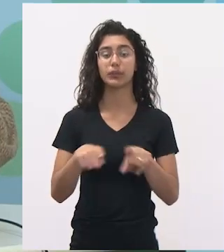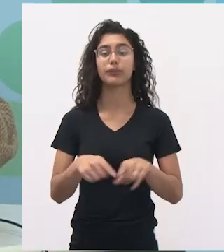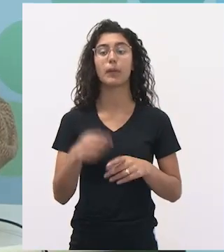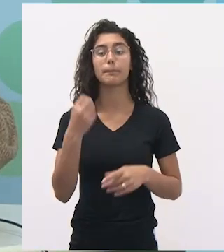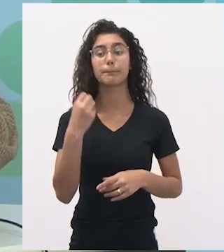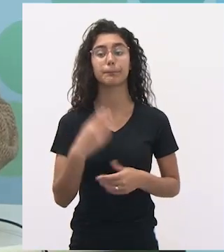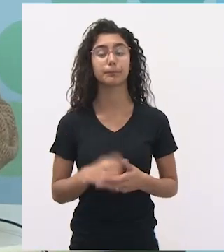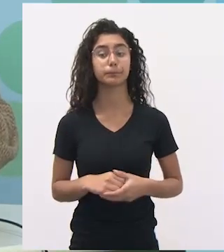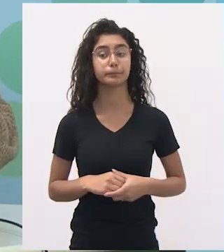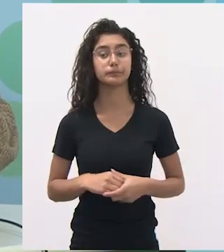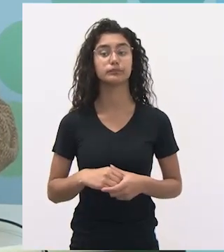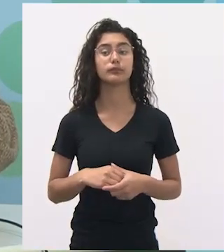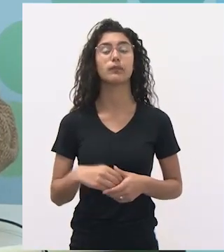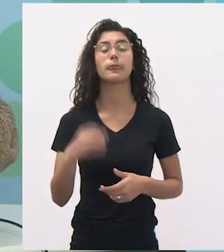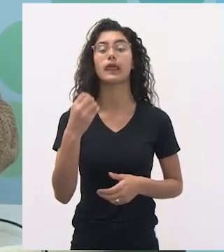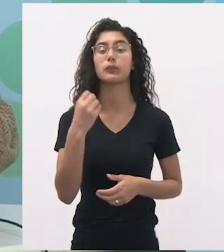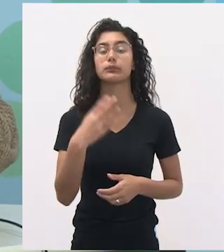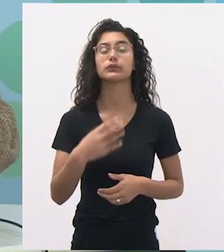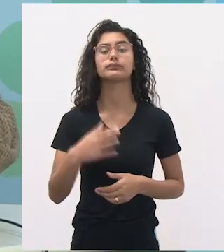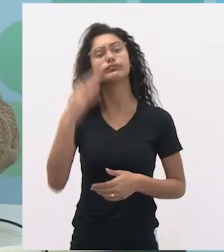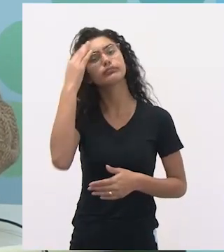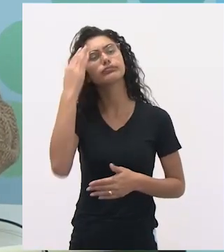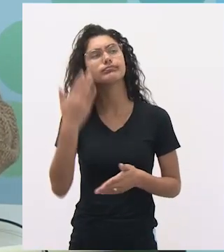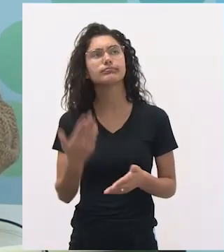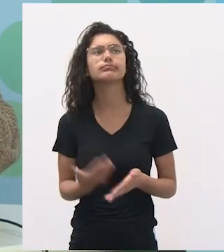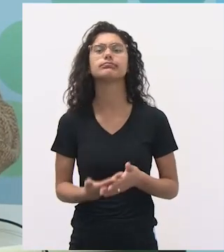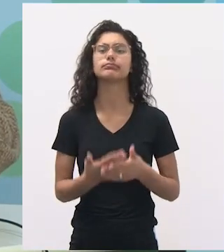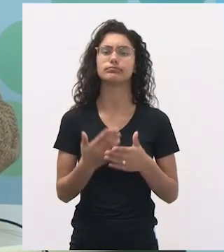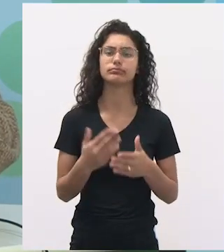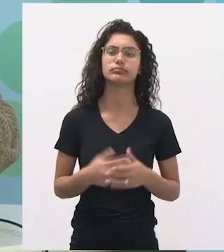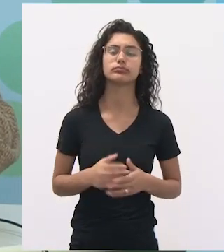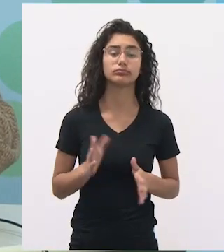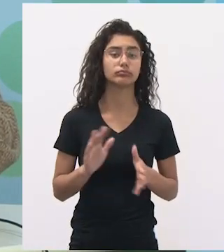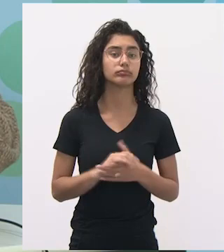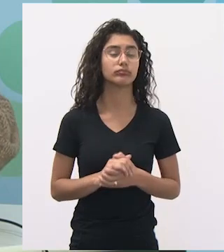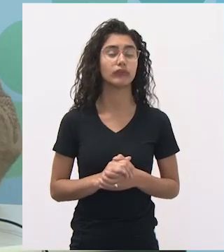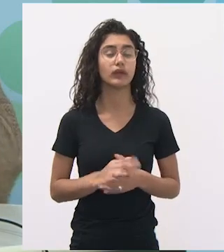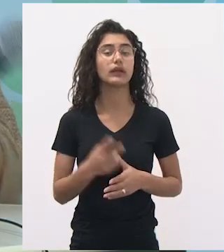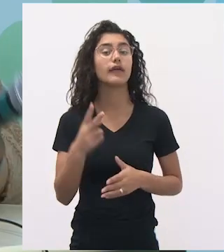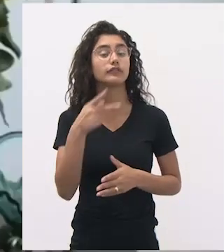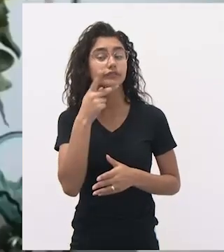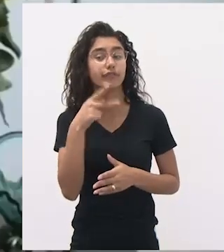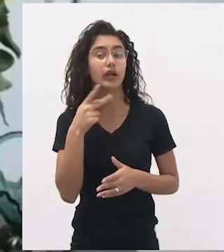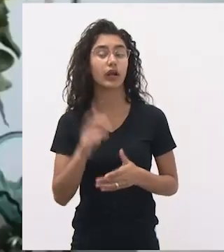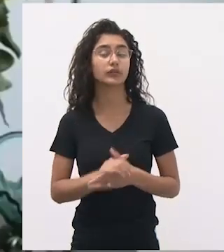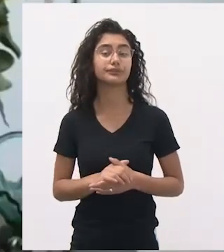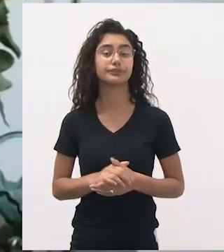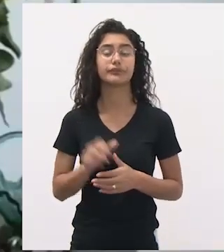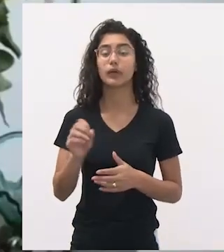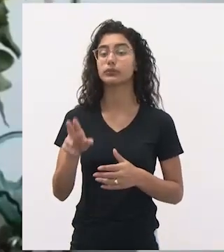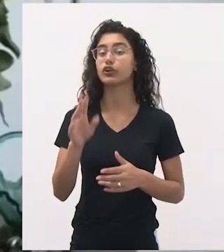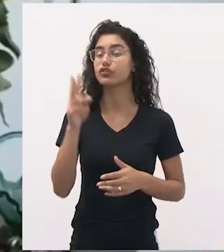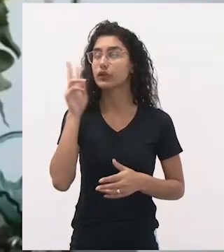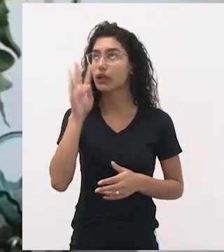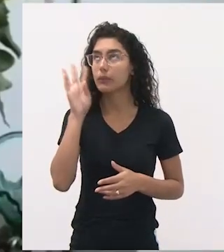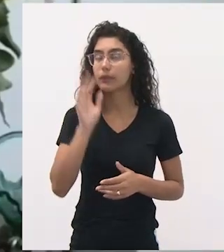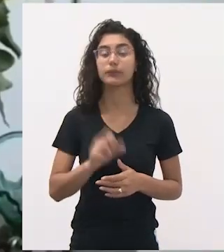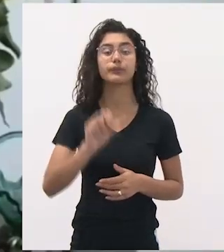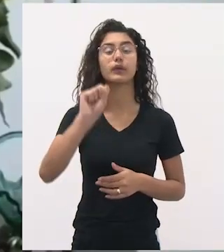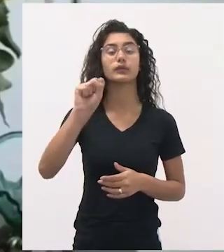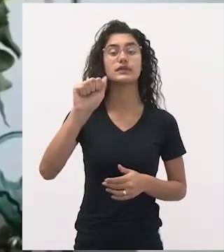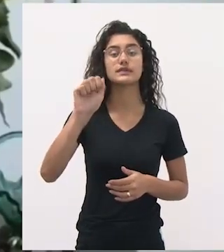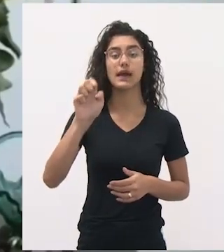eu acredito que seja isso então, Valéria. Se você quiser esclarecer algo. Sim, para a gente retomar. O SAEB